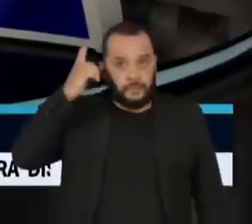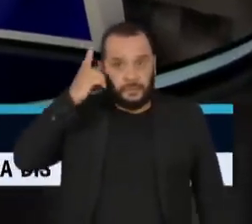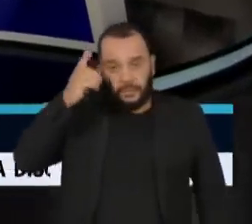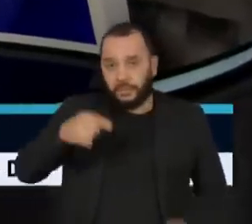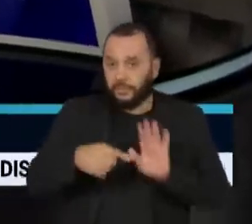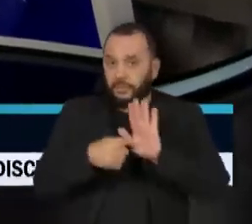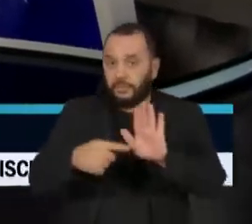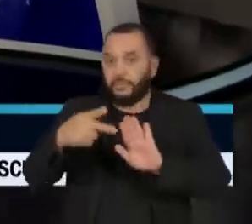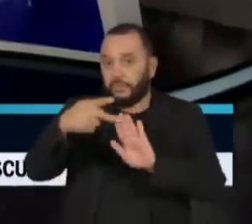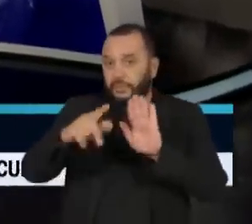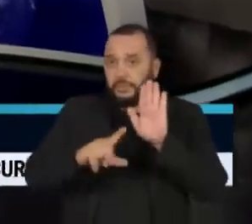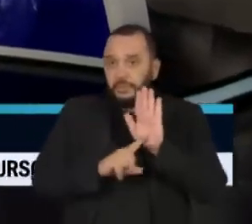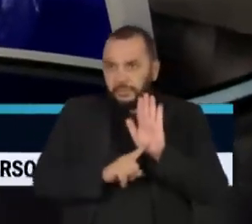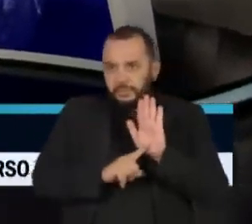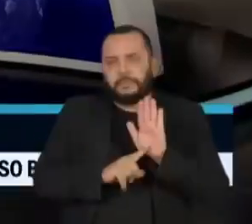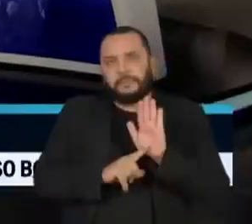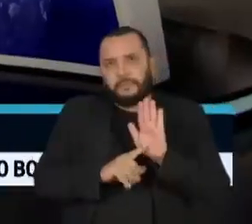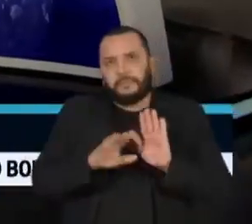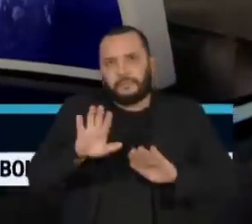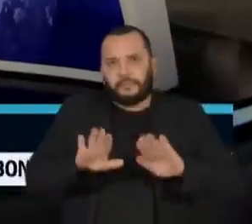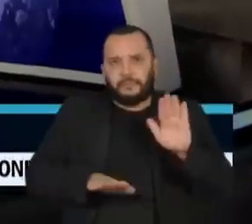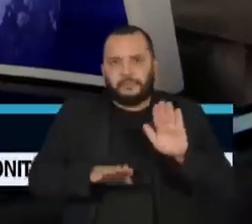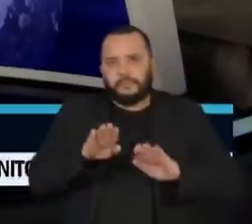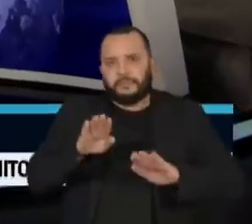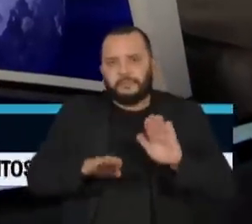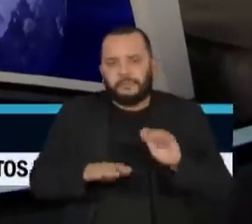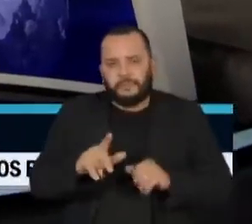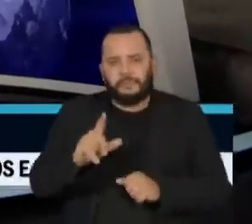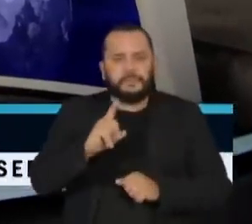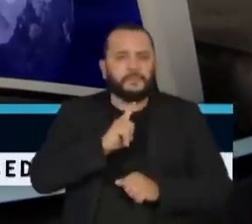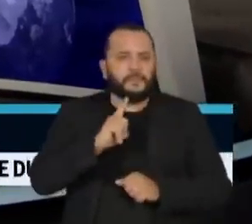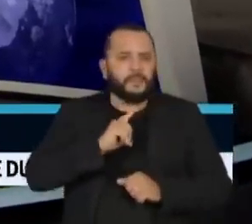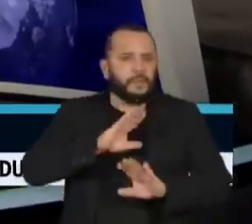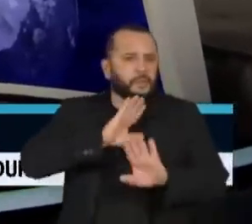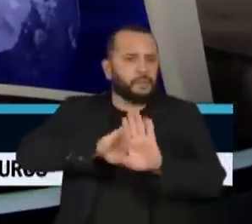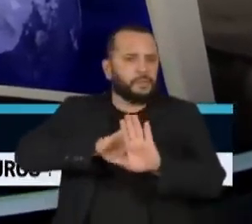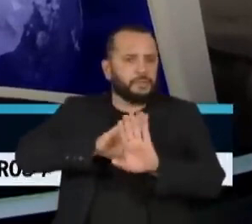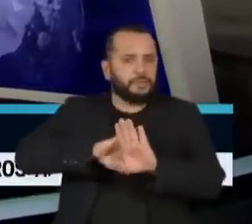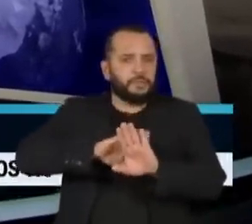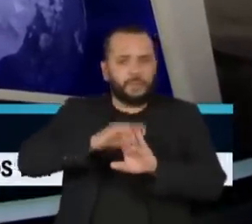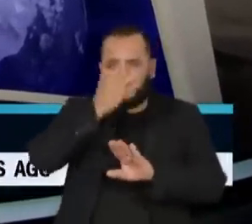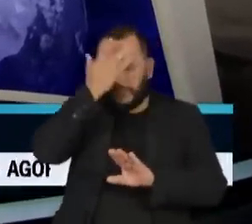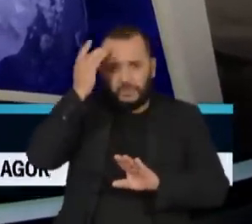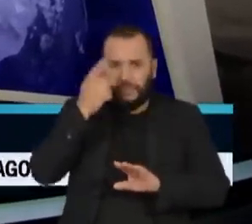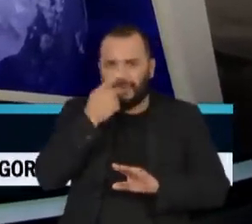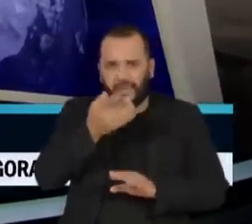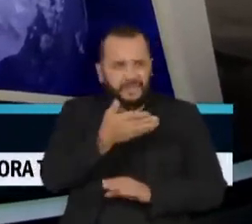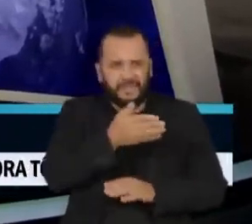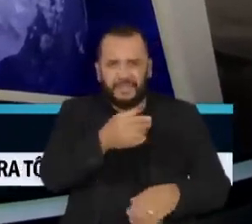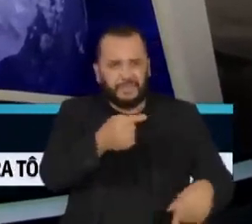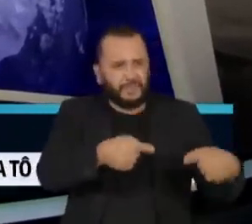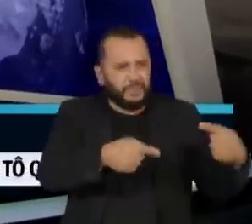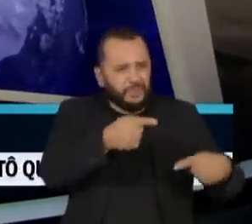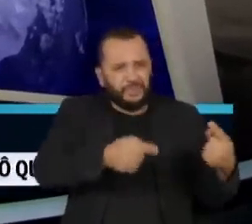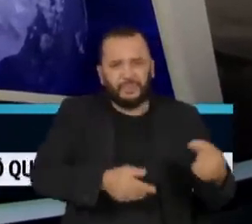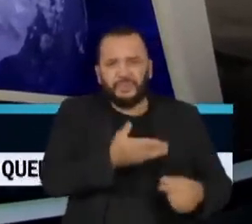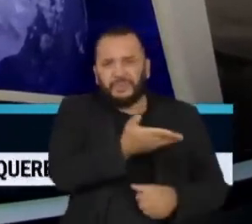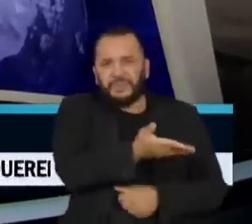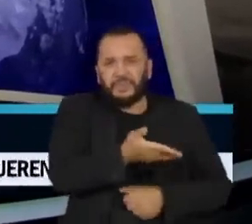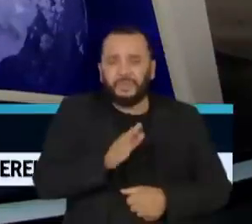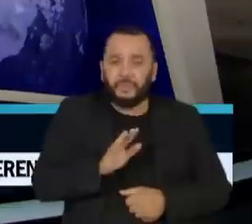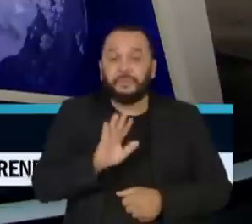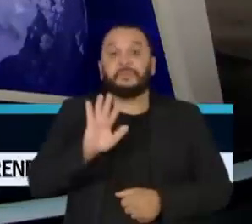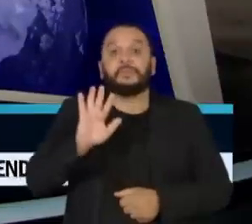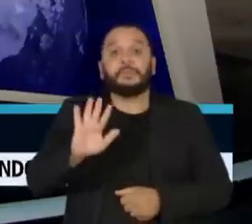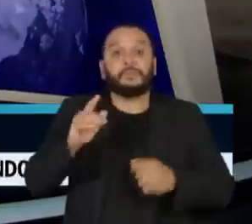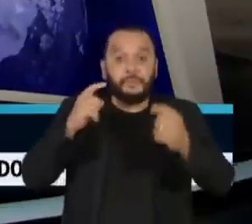projeto, parlamentar apresenta, sabemos que muitas vezes, né, tem muitas coisas que as pessoas dizem, não é possível que está sendo, né, apresentado isso, mas a